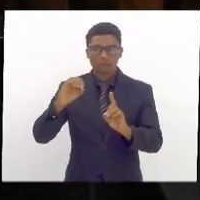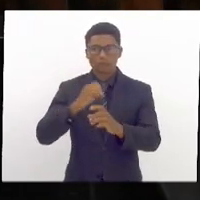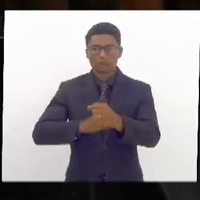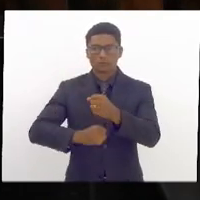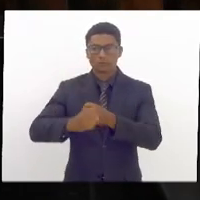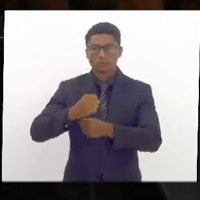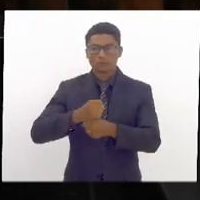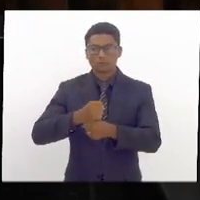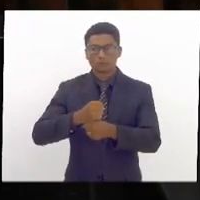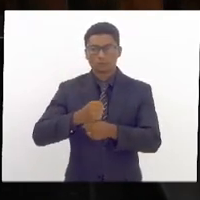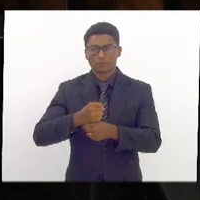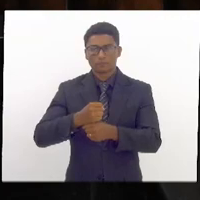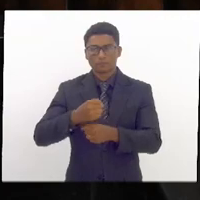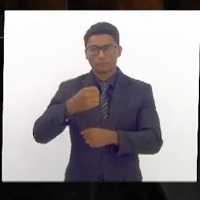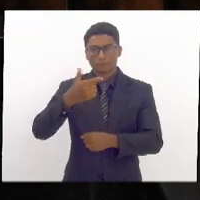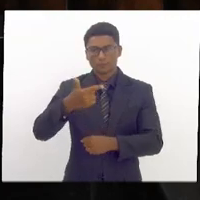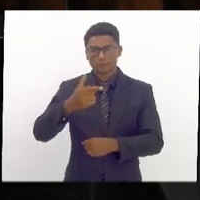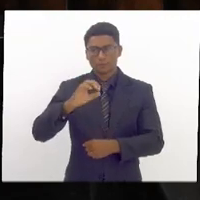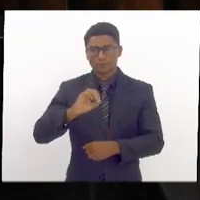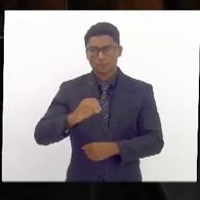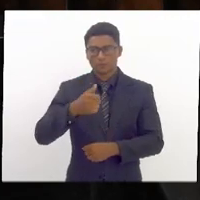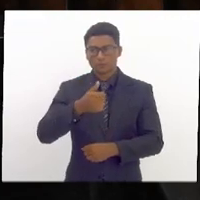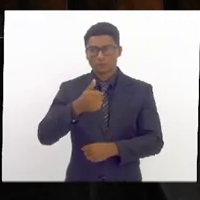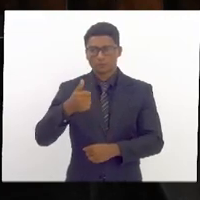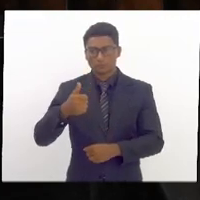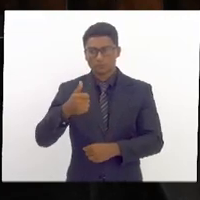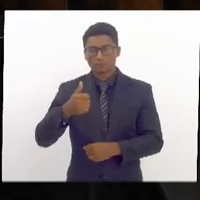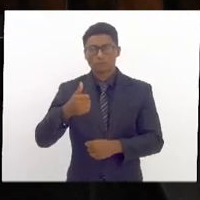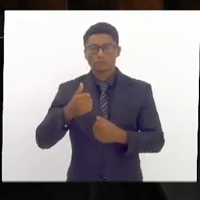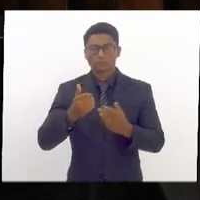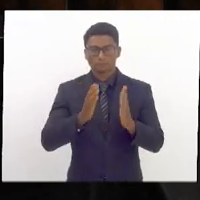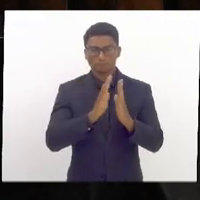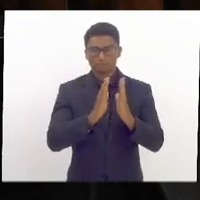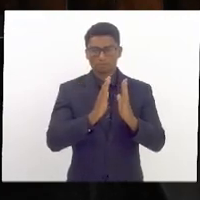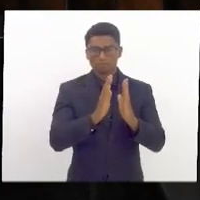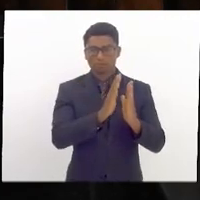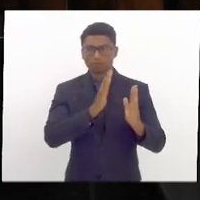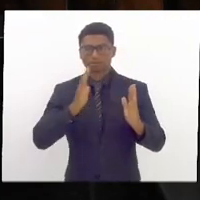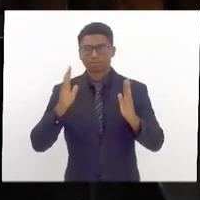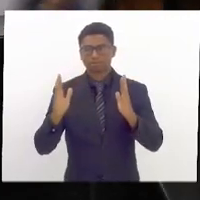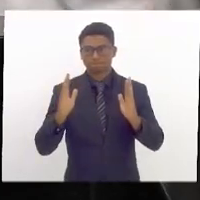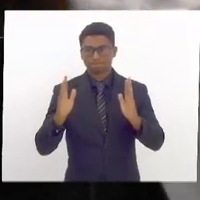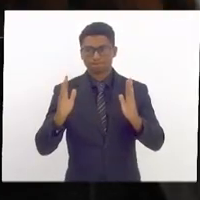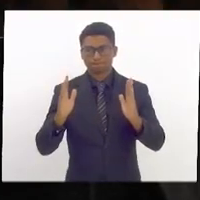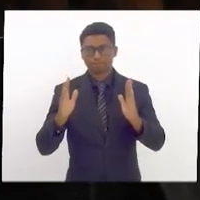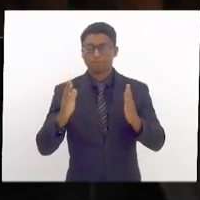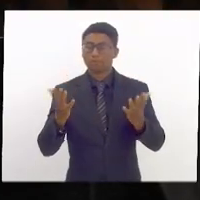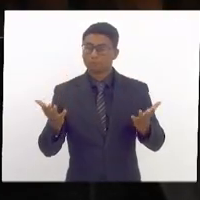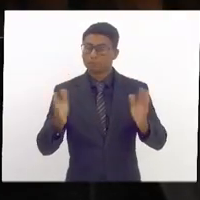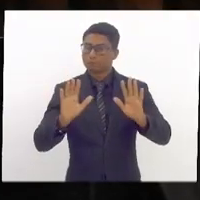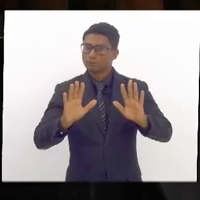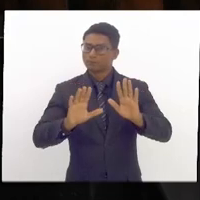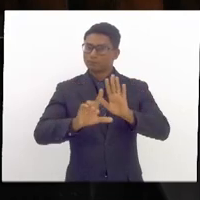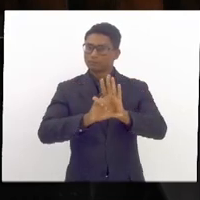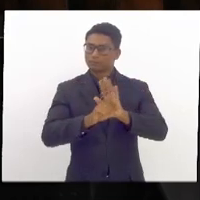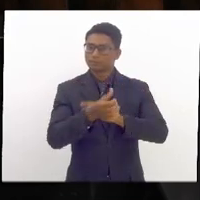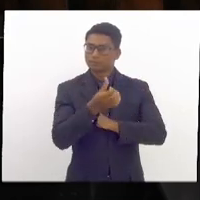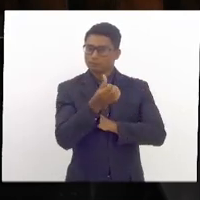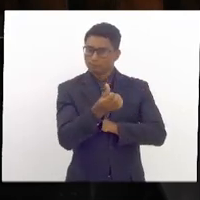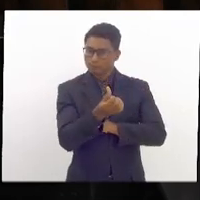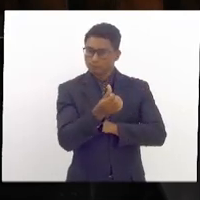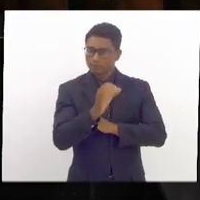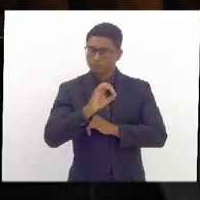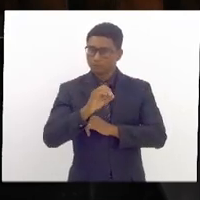outubro de 2011. Ocorre que a lei